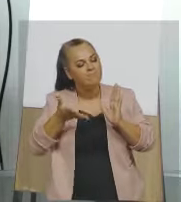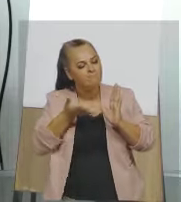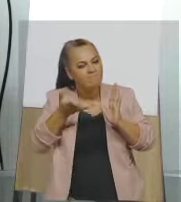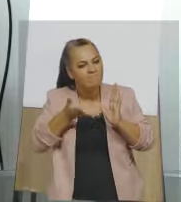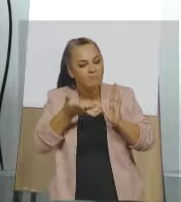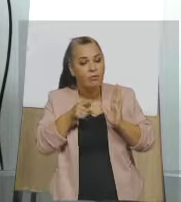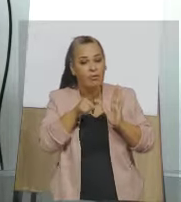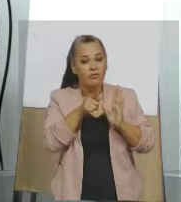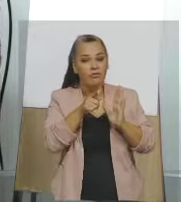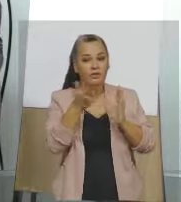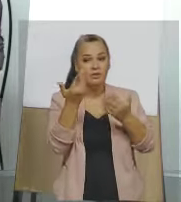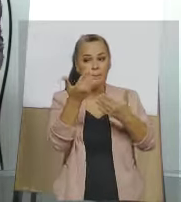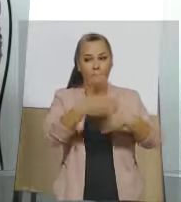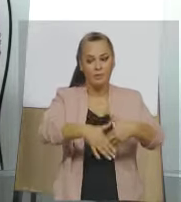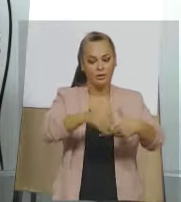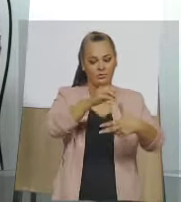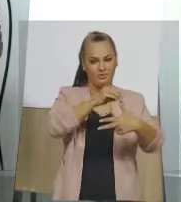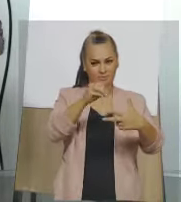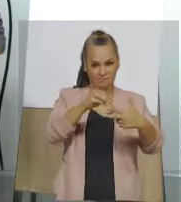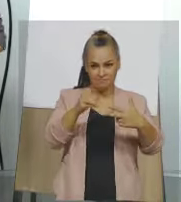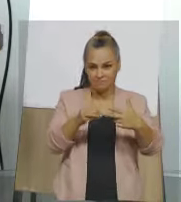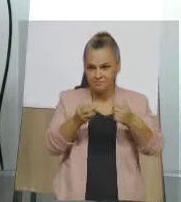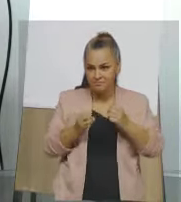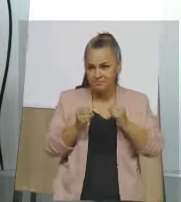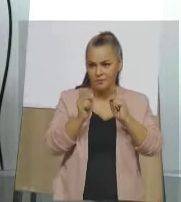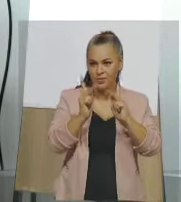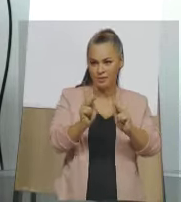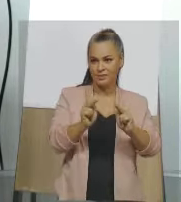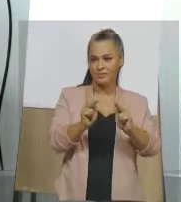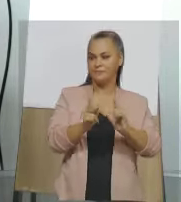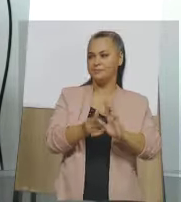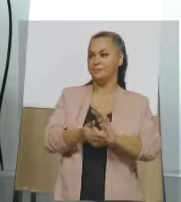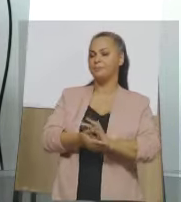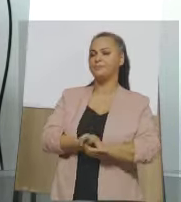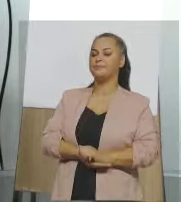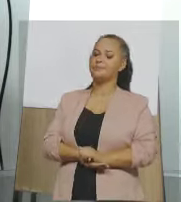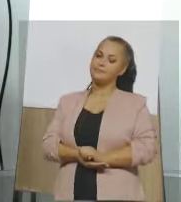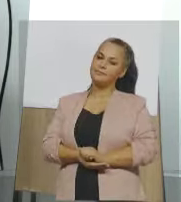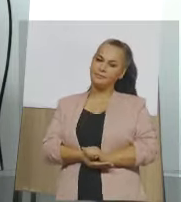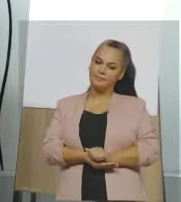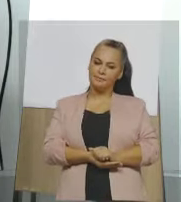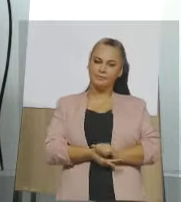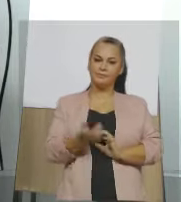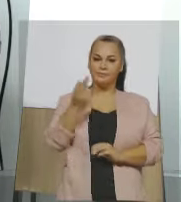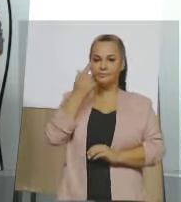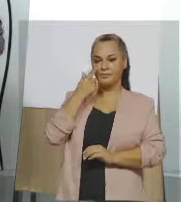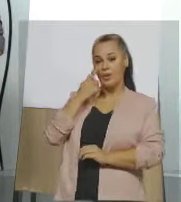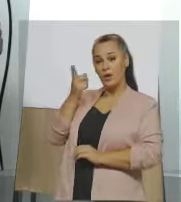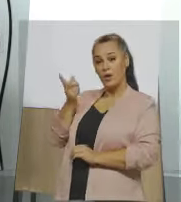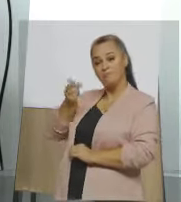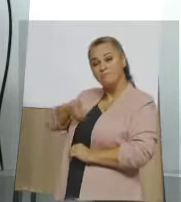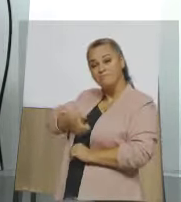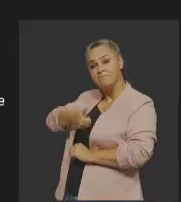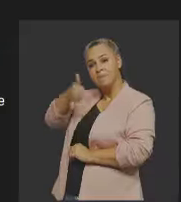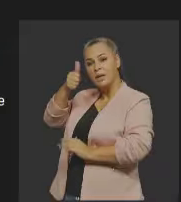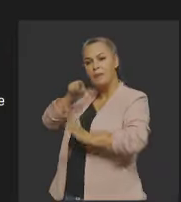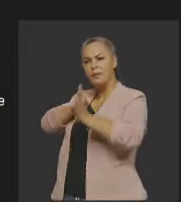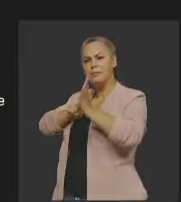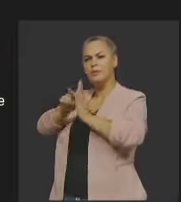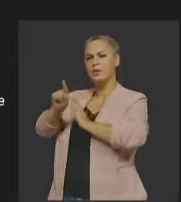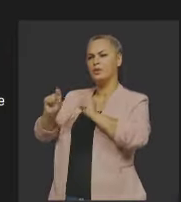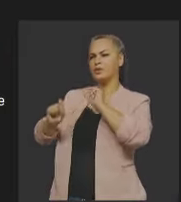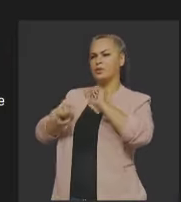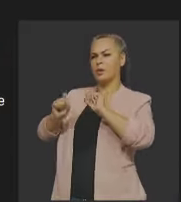na frente, tá bem? Então, vamos dar uma olhada aqui. Aqui a gente tem a primeira, né, questão, que está dizendo o seguinte: a partir